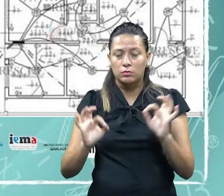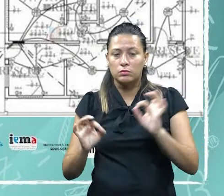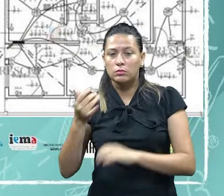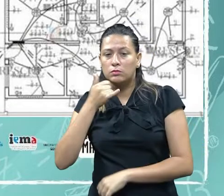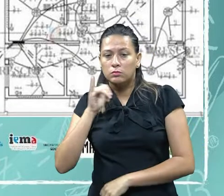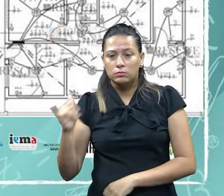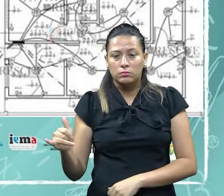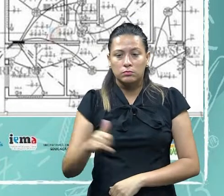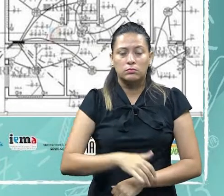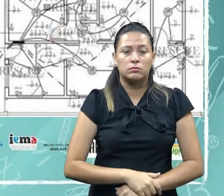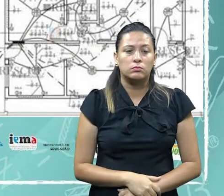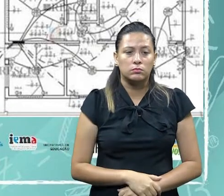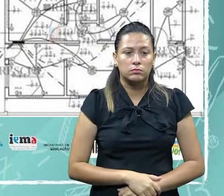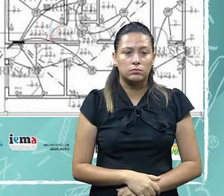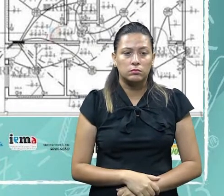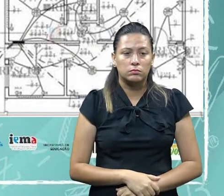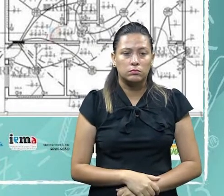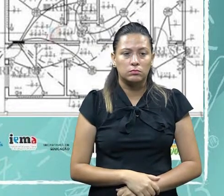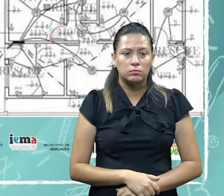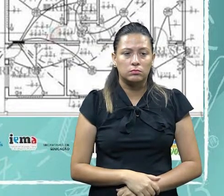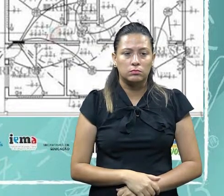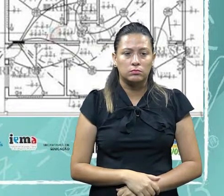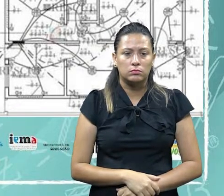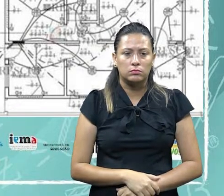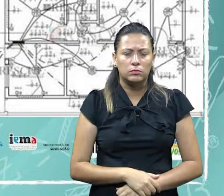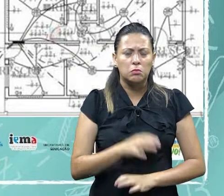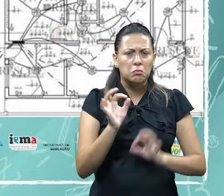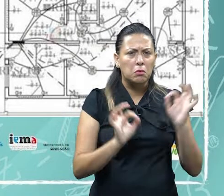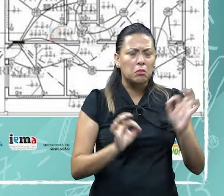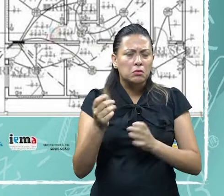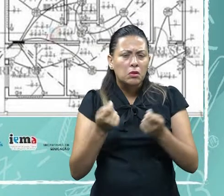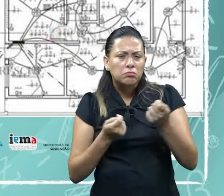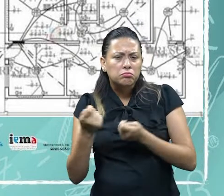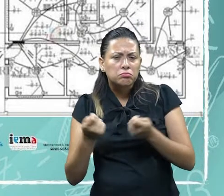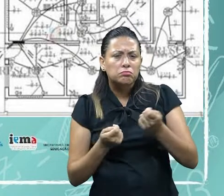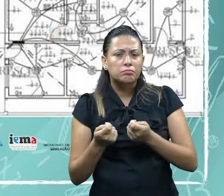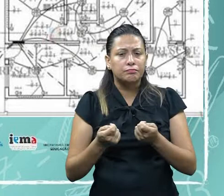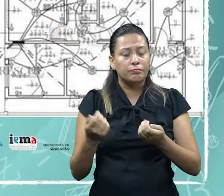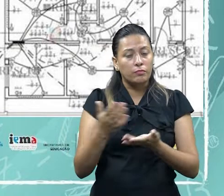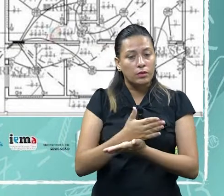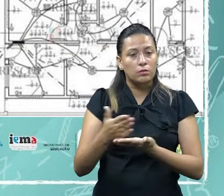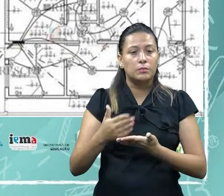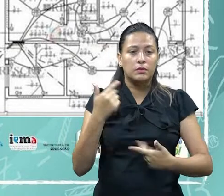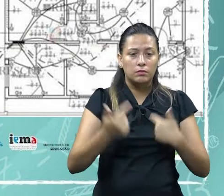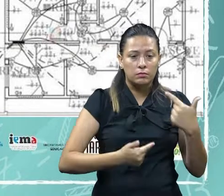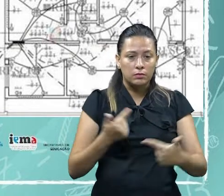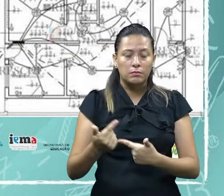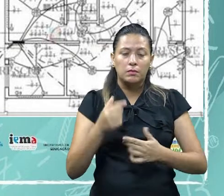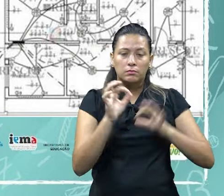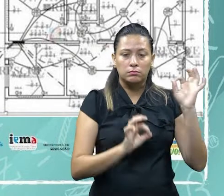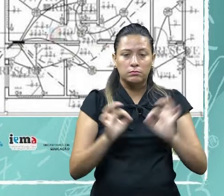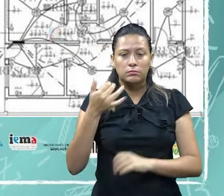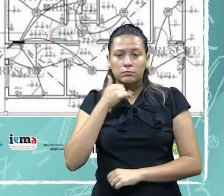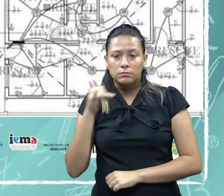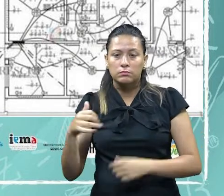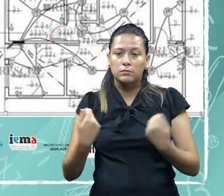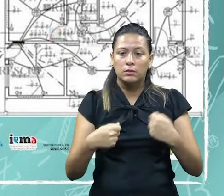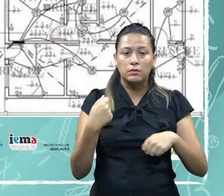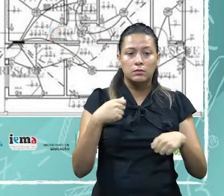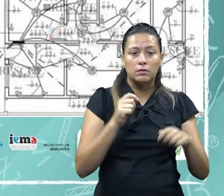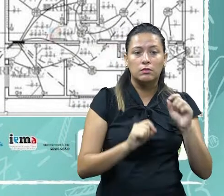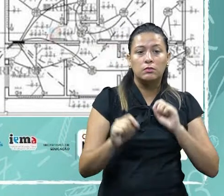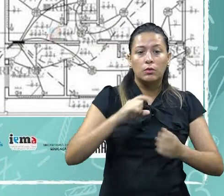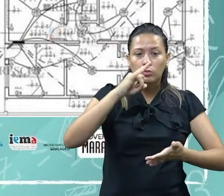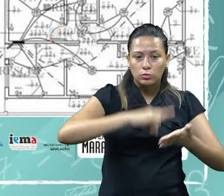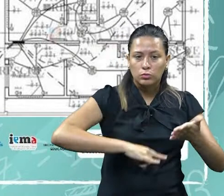instalações elétricas. Medida de controle. Para que sejam iniciadas quaisquer atividades nas instalações elétricas, é